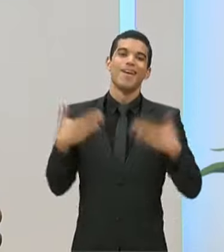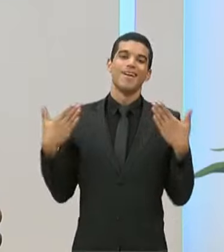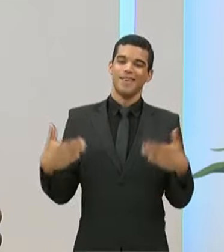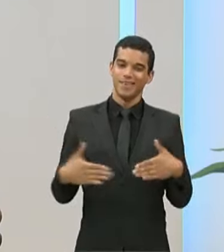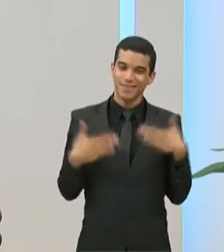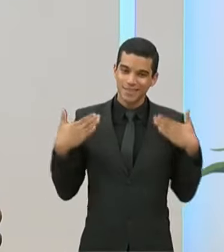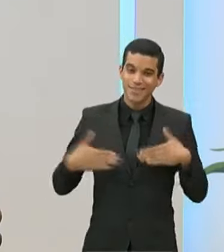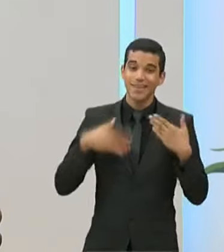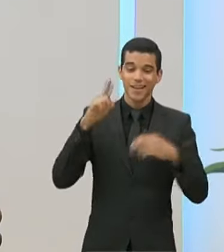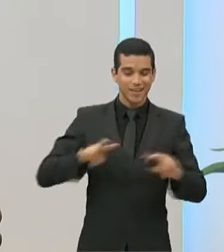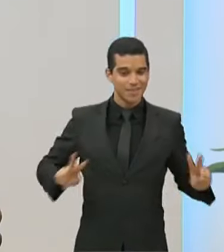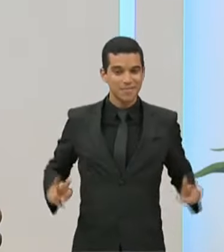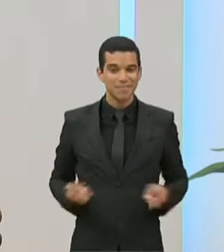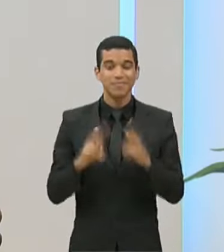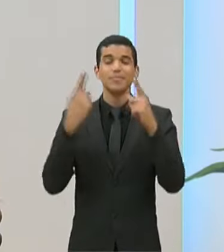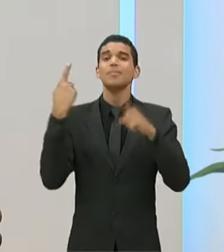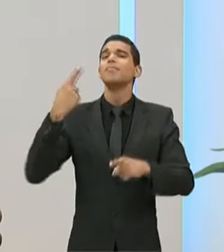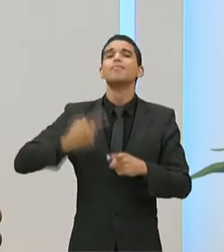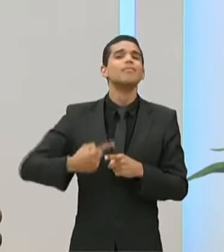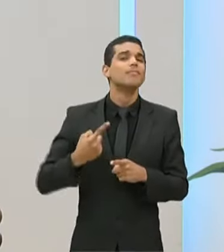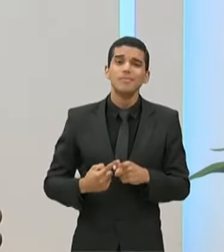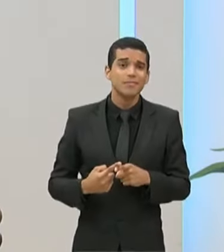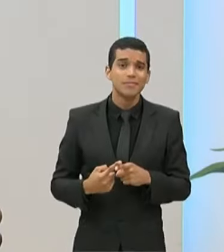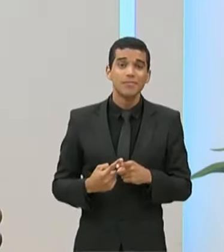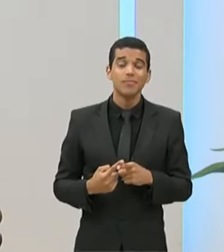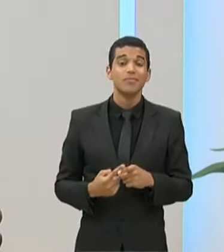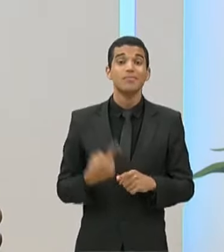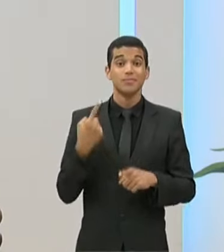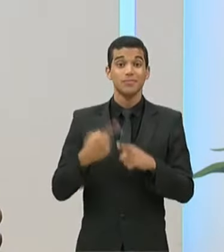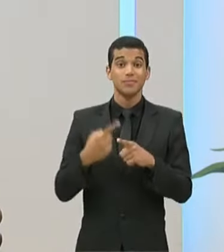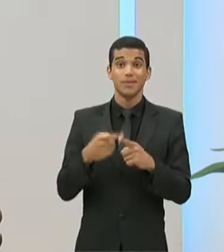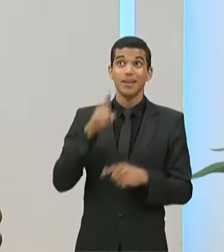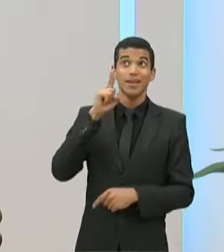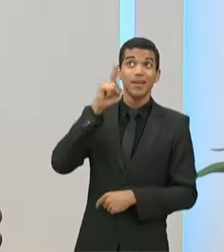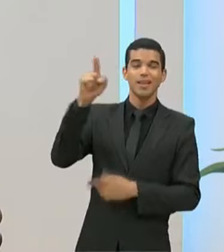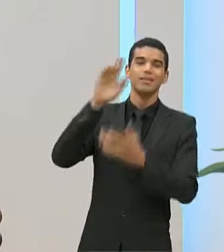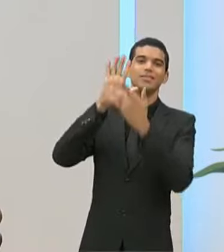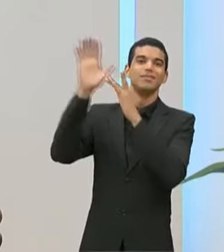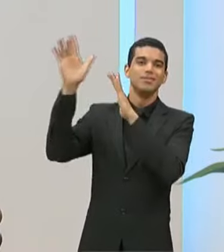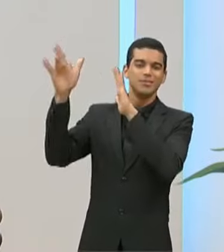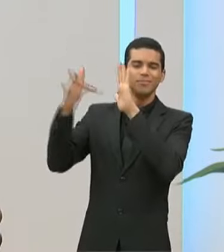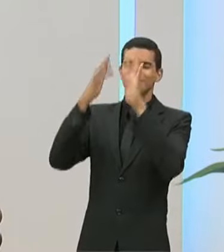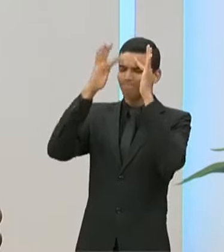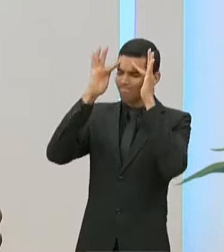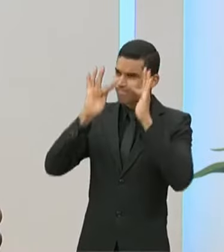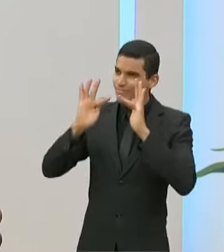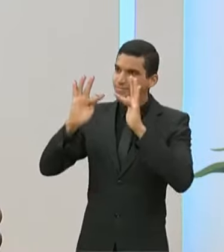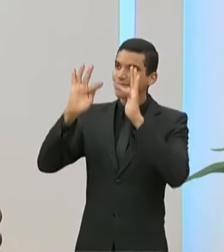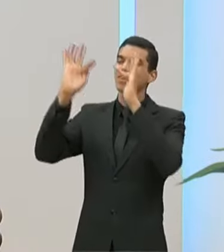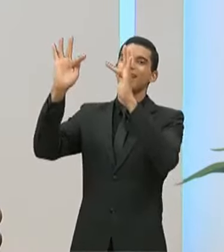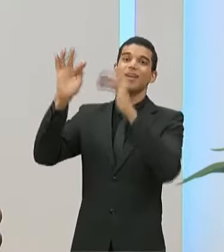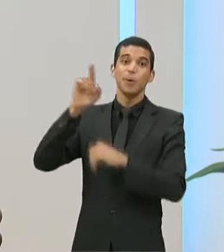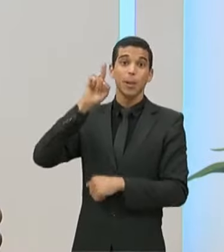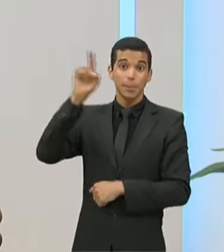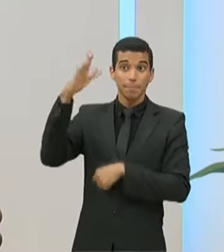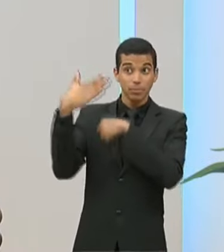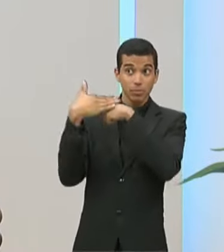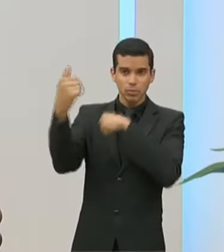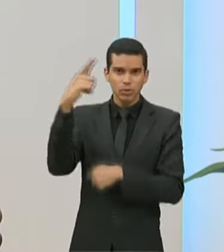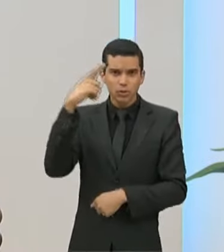o final é vitória. Por quê? Porque fiel é aquele que chamou, fiel